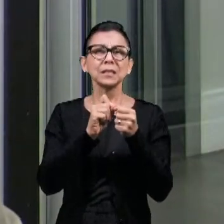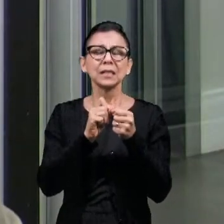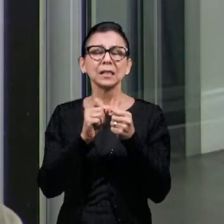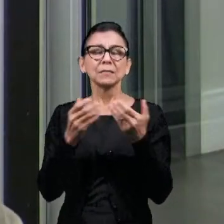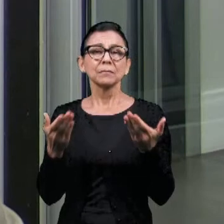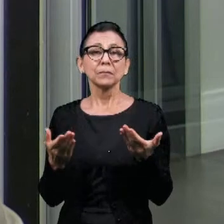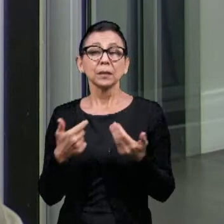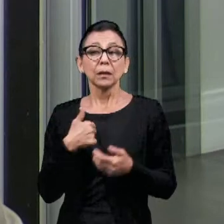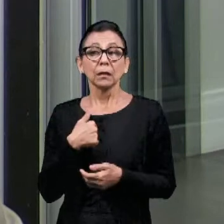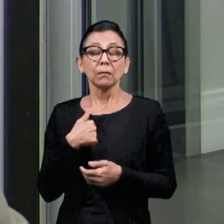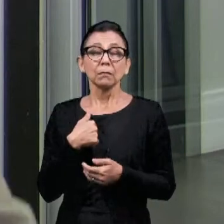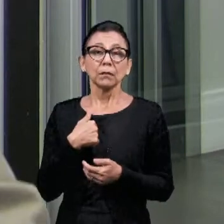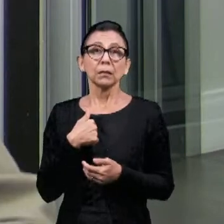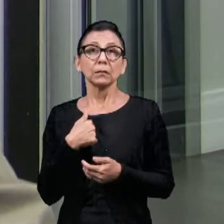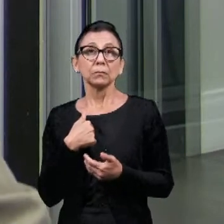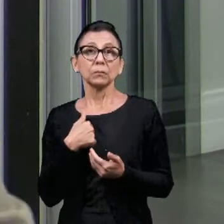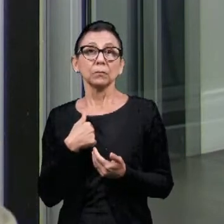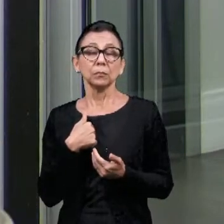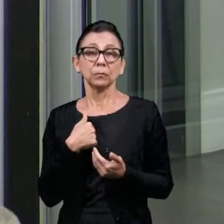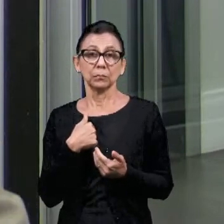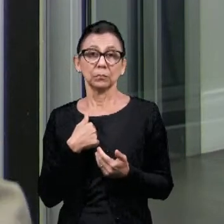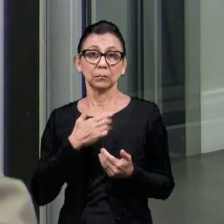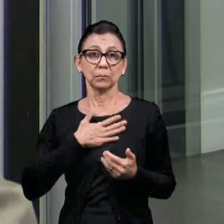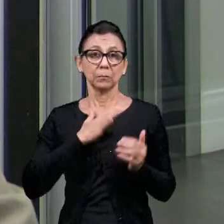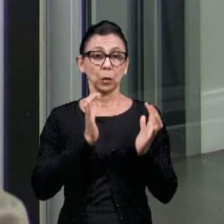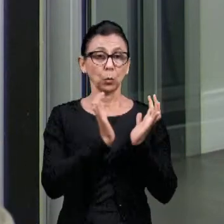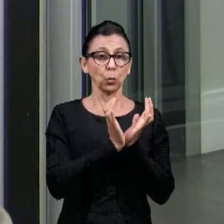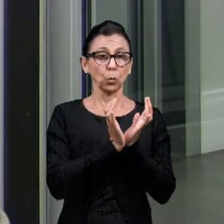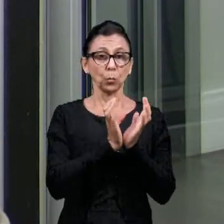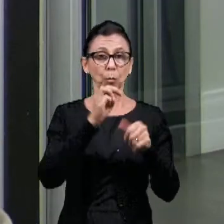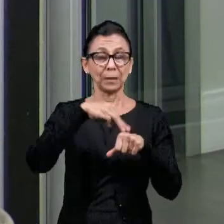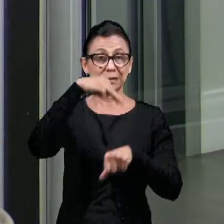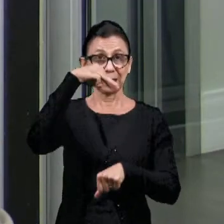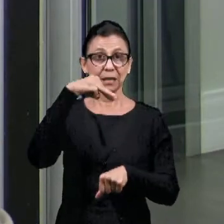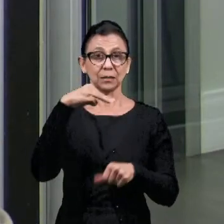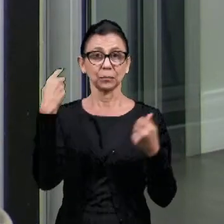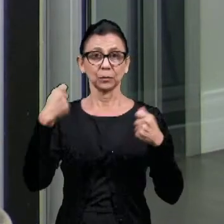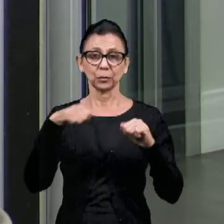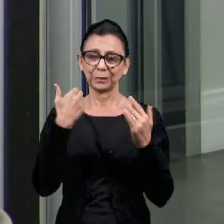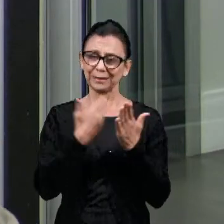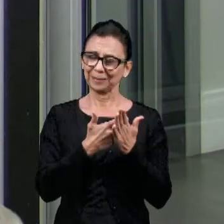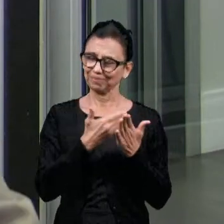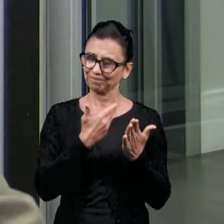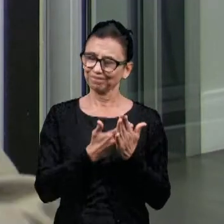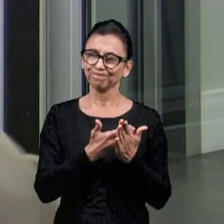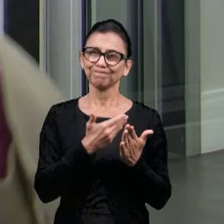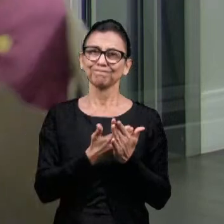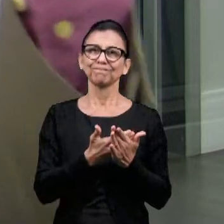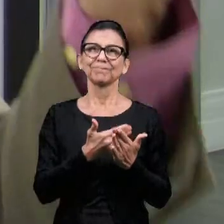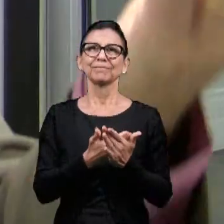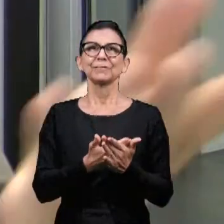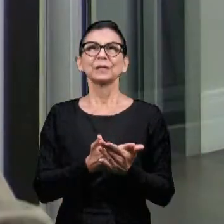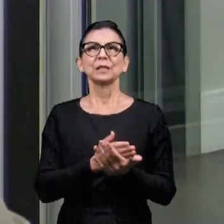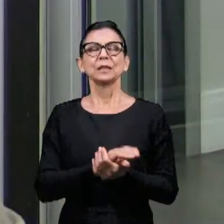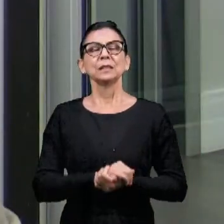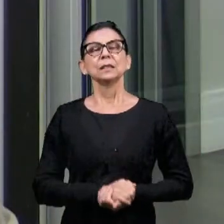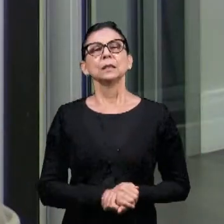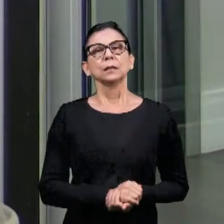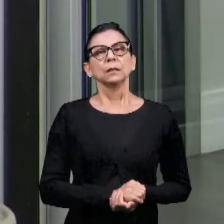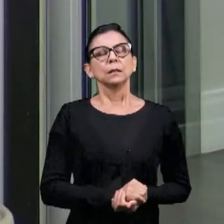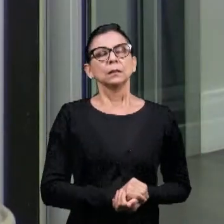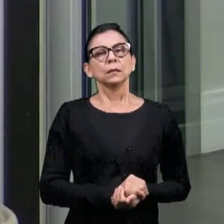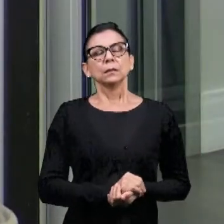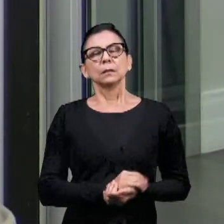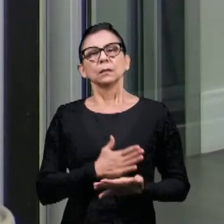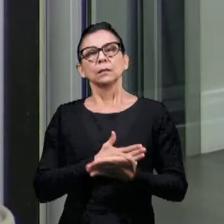E o meu grupo de mestrado teve que estudar isso. E aconteceu conversando com um